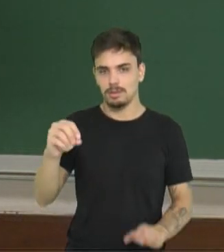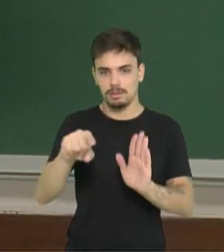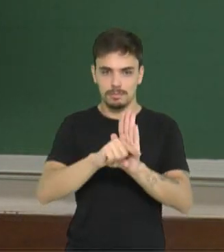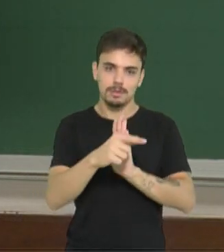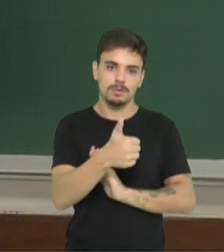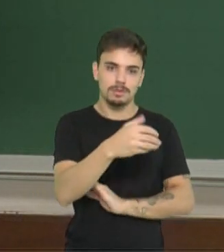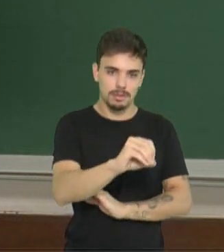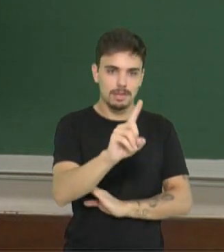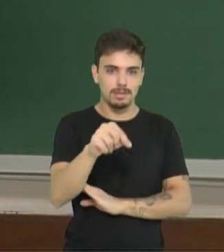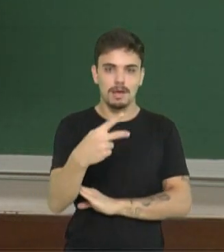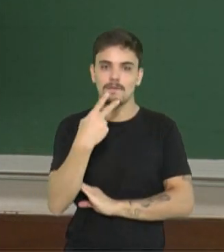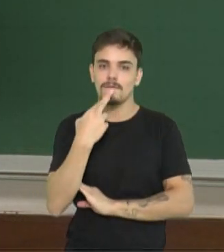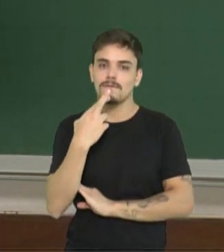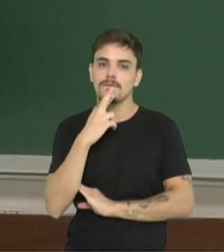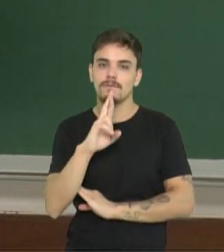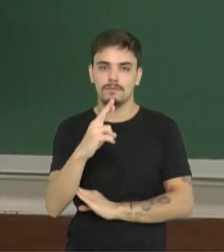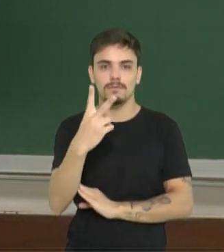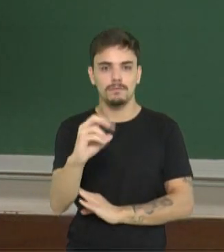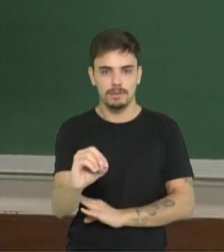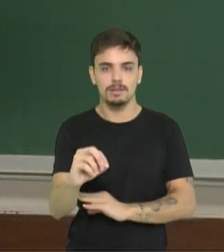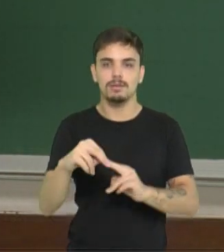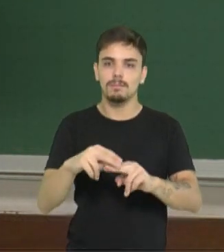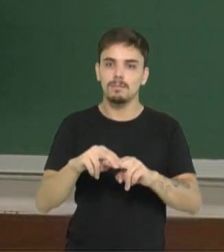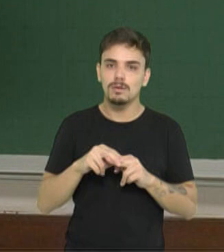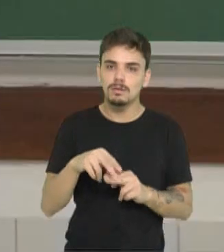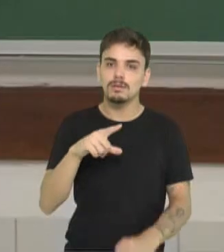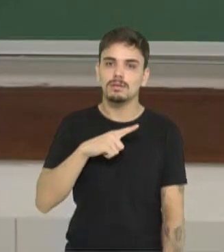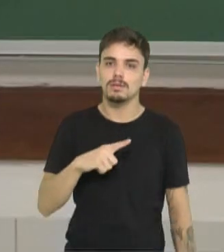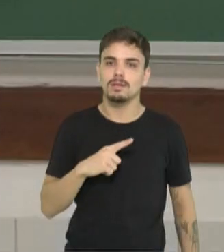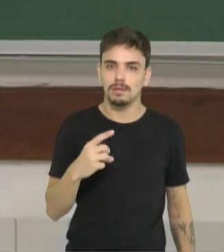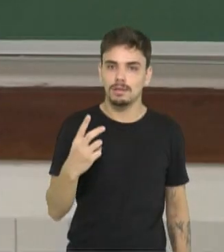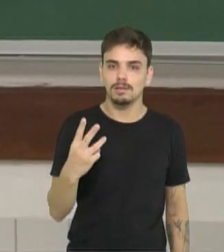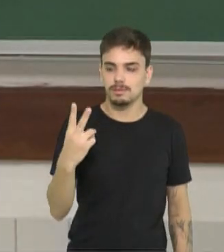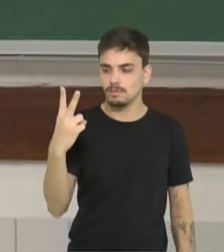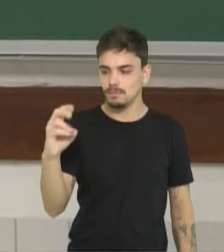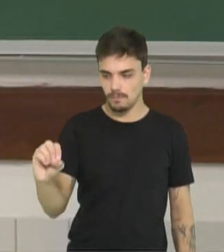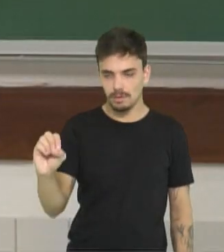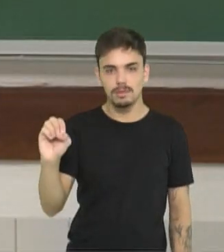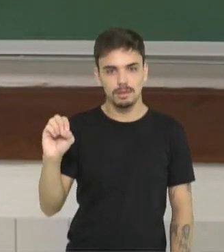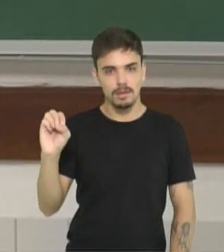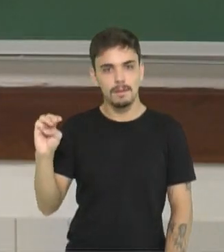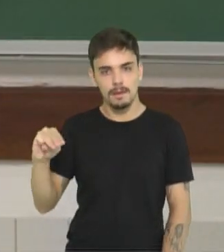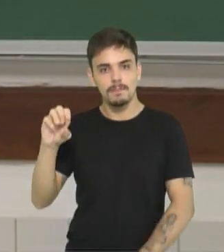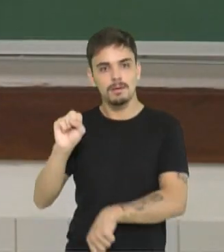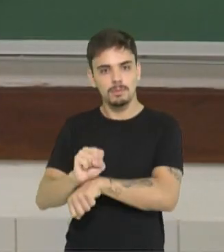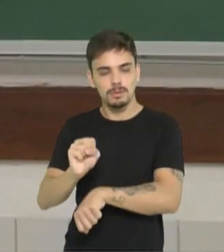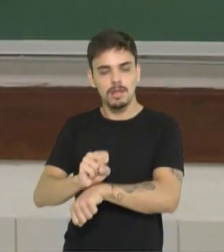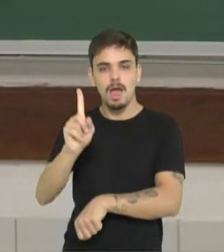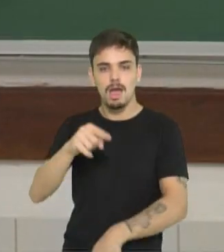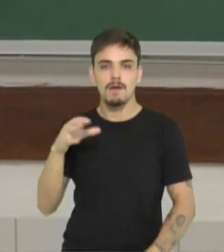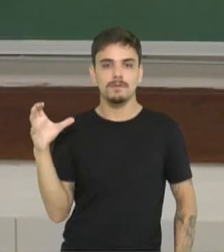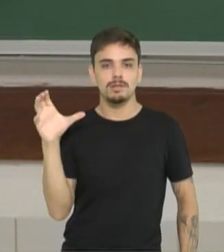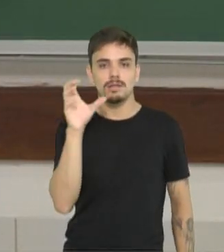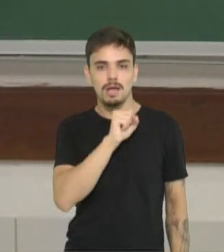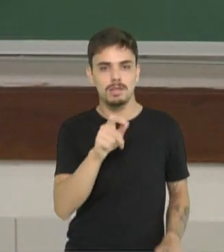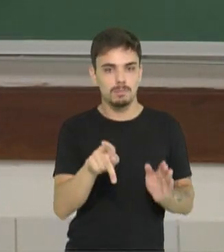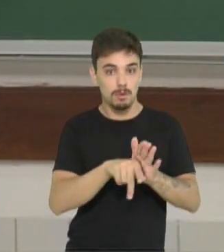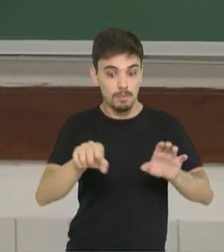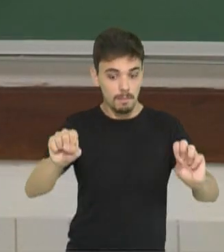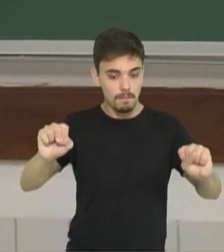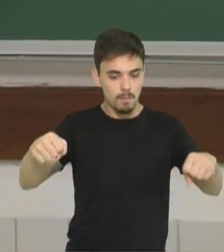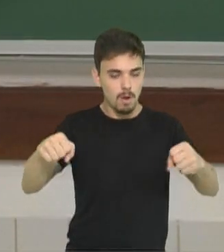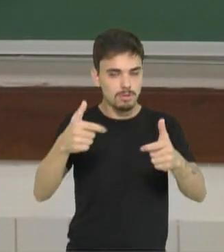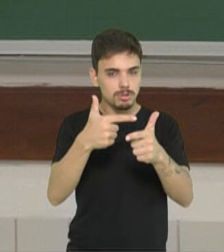é 20, tá? Então, pegando esses 20 metros por segundo, que é a velocidade dessa moto, e aí